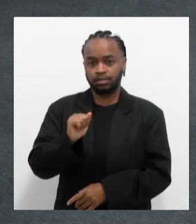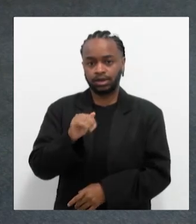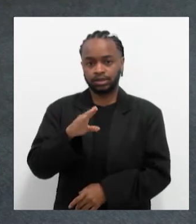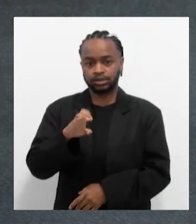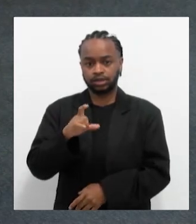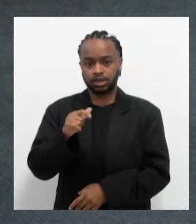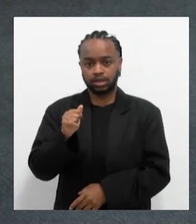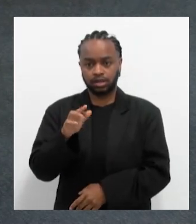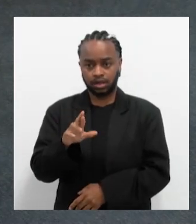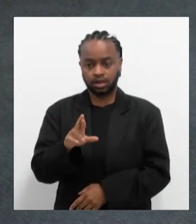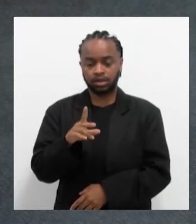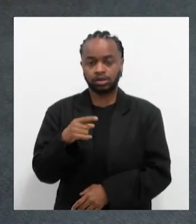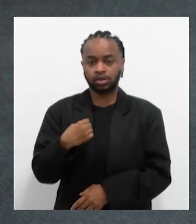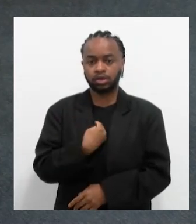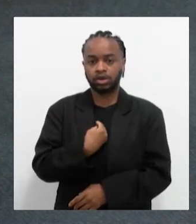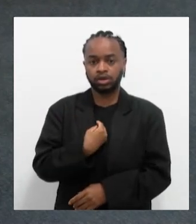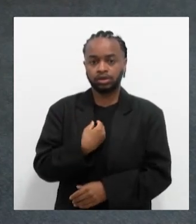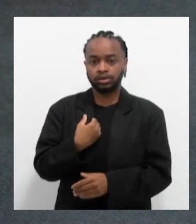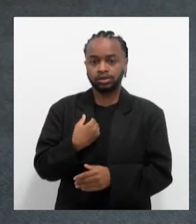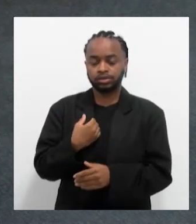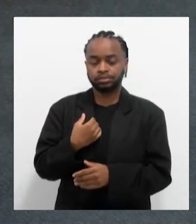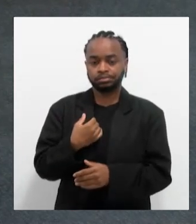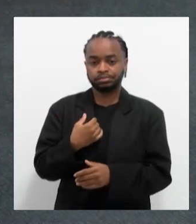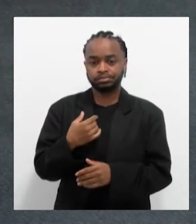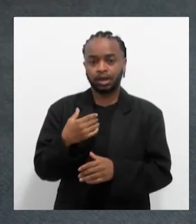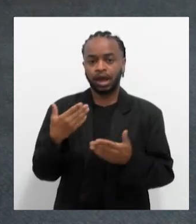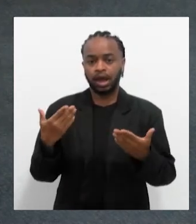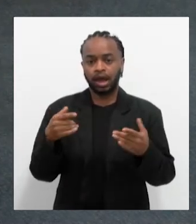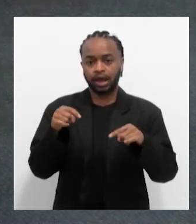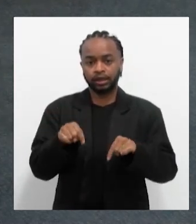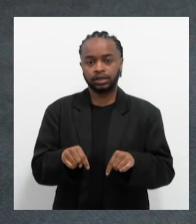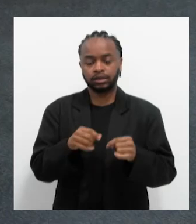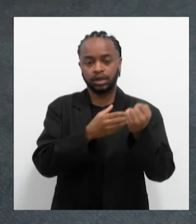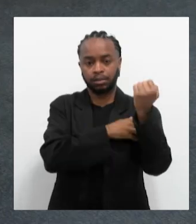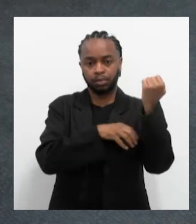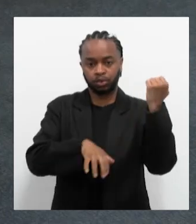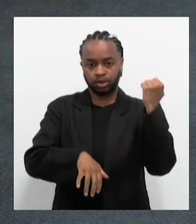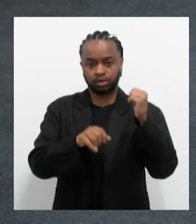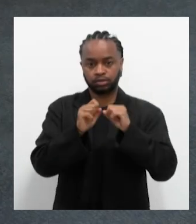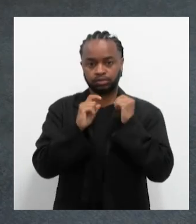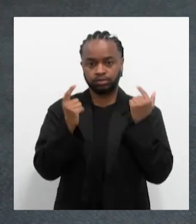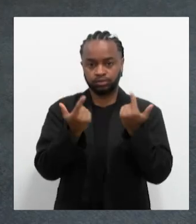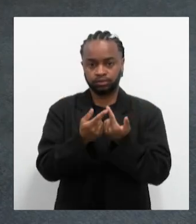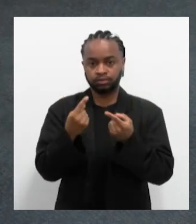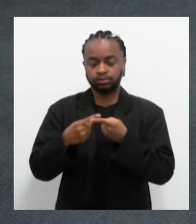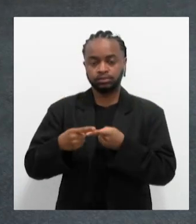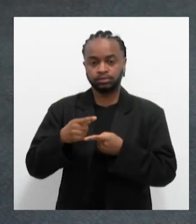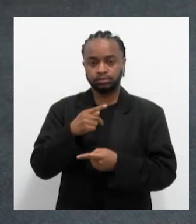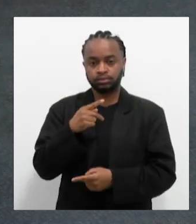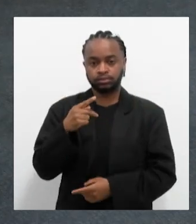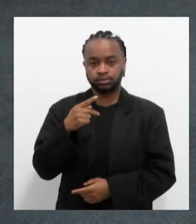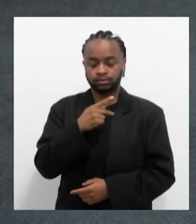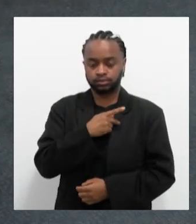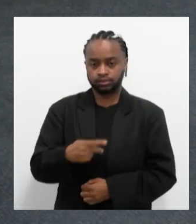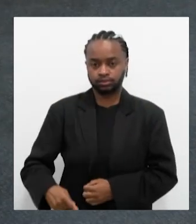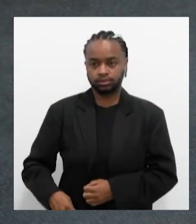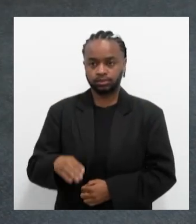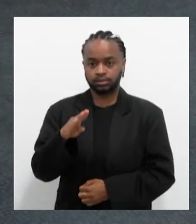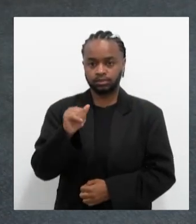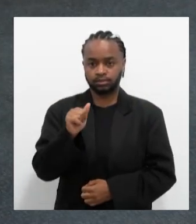nós estamos empoderando essa casa. O presidente Bacelar, deputado Rodrigo Amorim, teve a